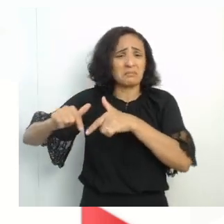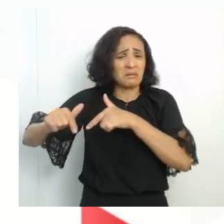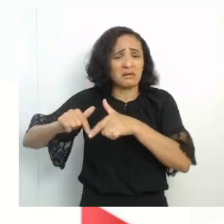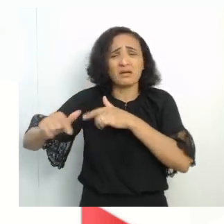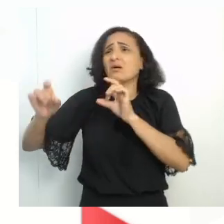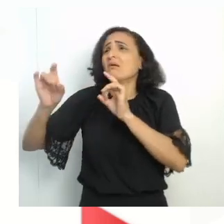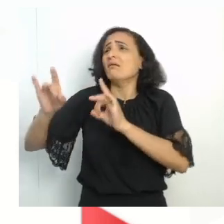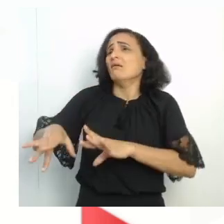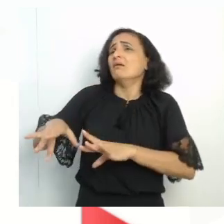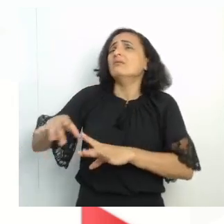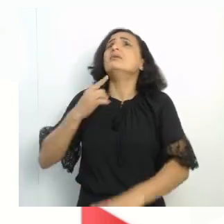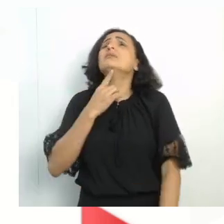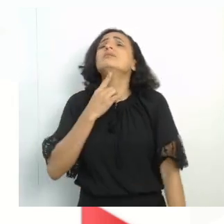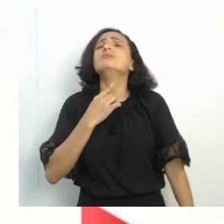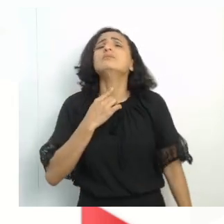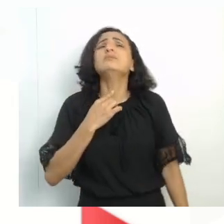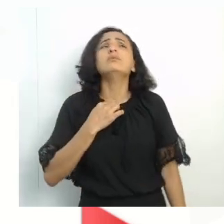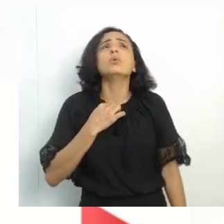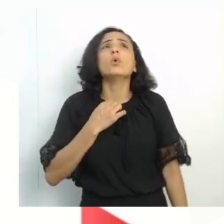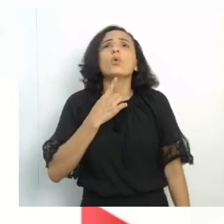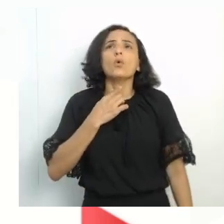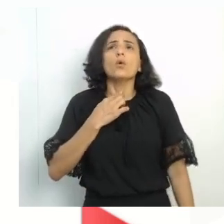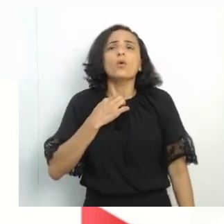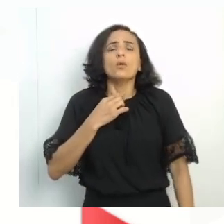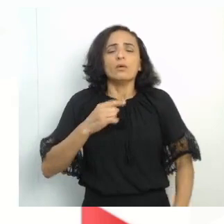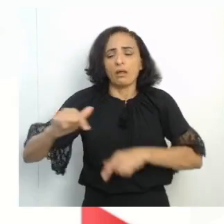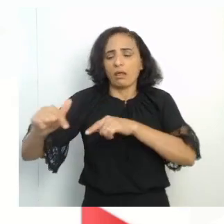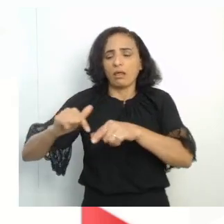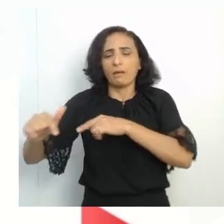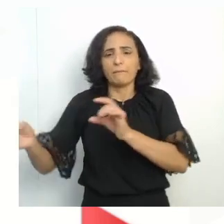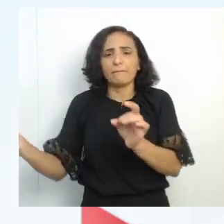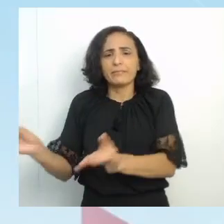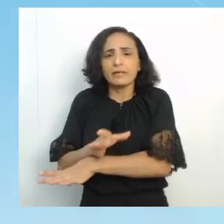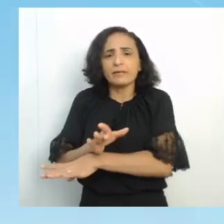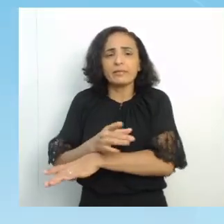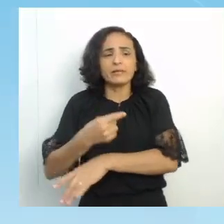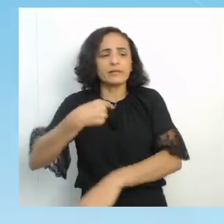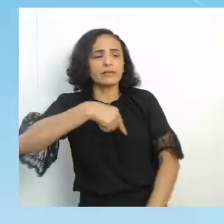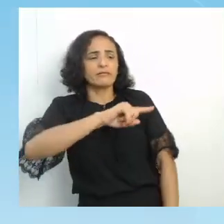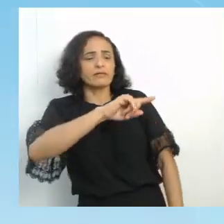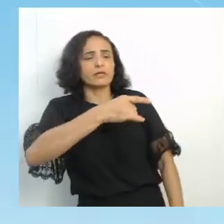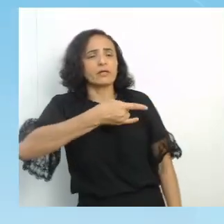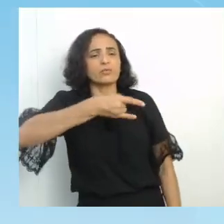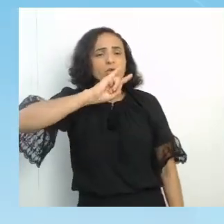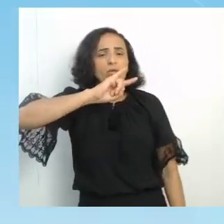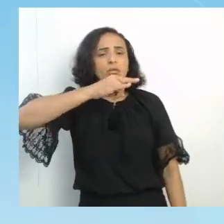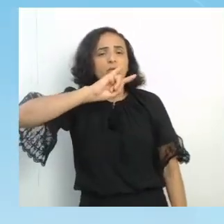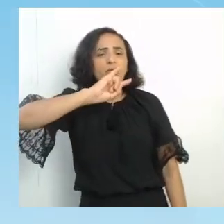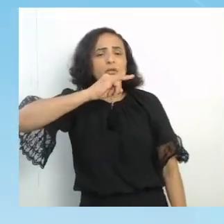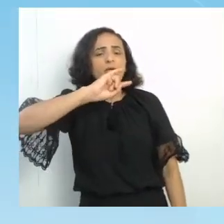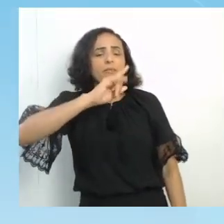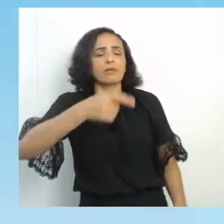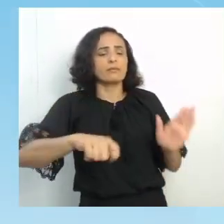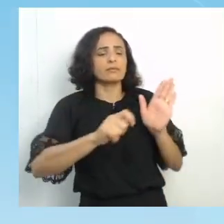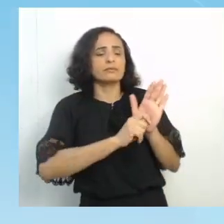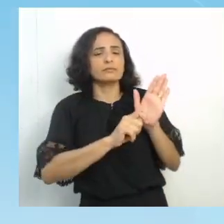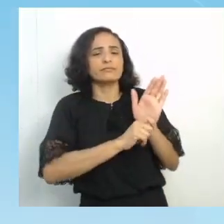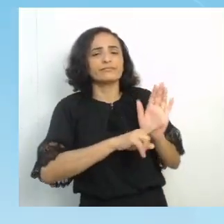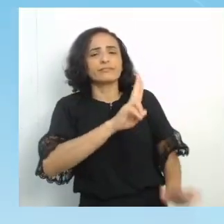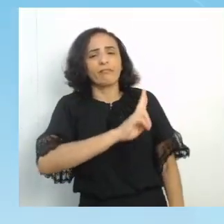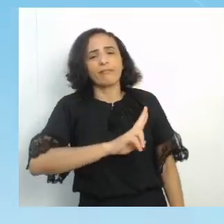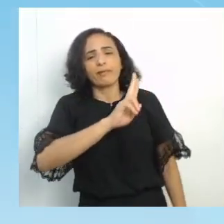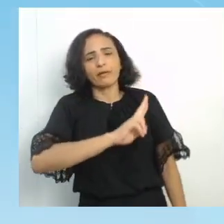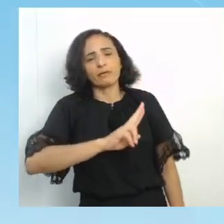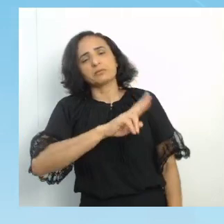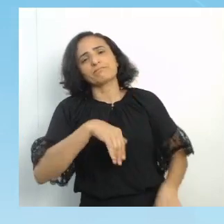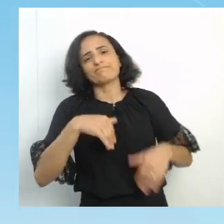mas a dependência é tão grande que você abandona determinados tipos de atividade para poder fazer o uso daquela substância,